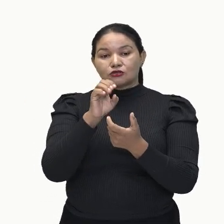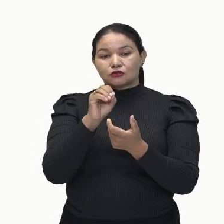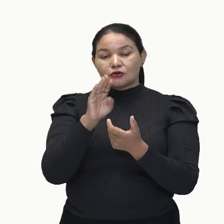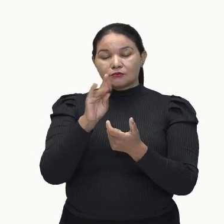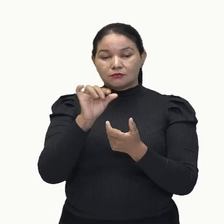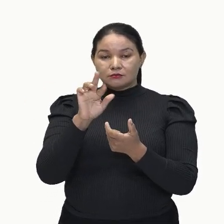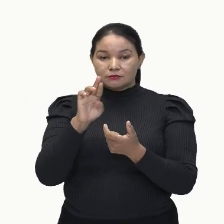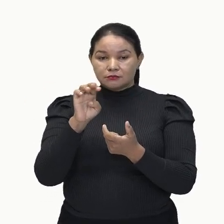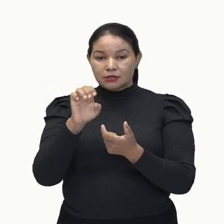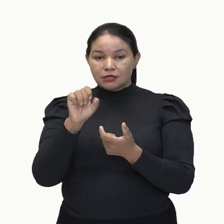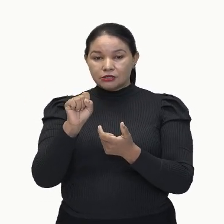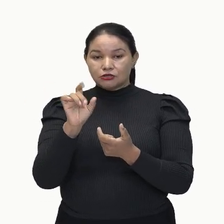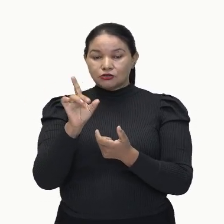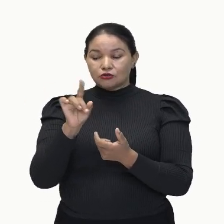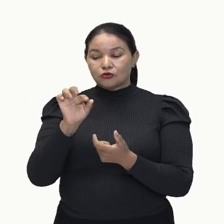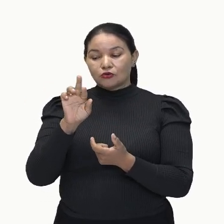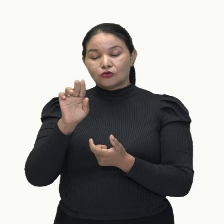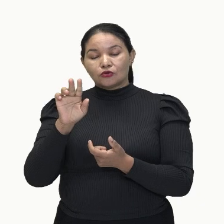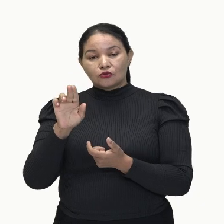palab